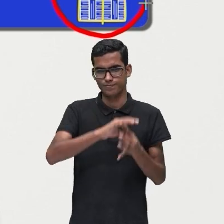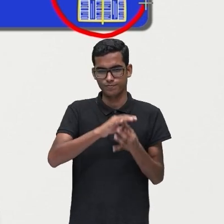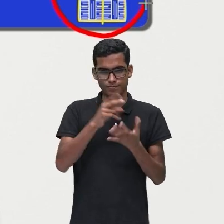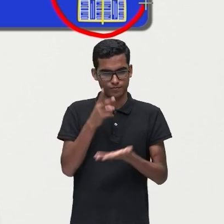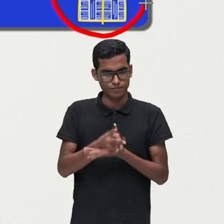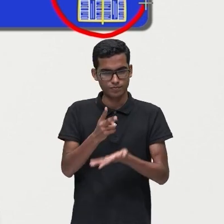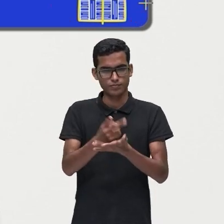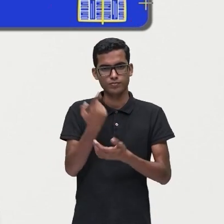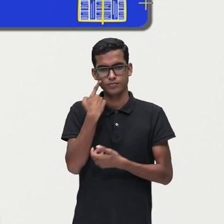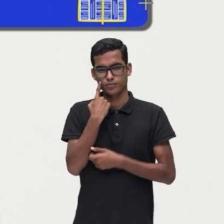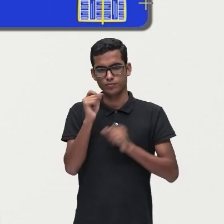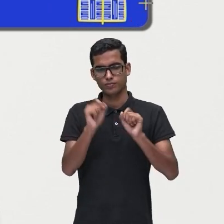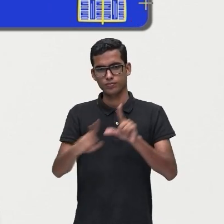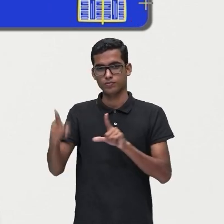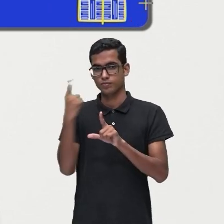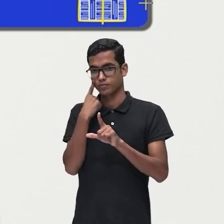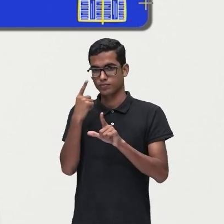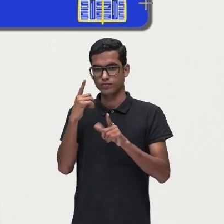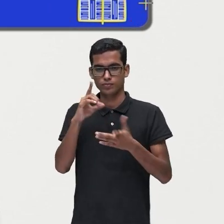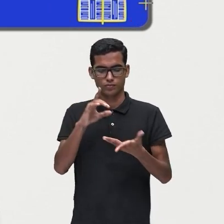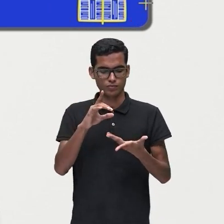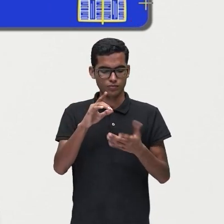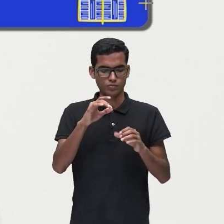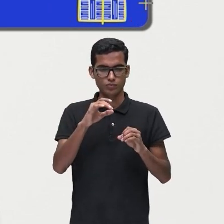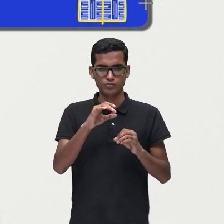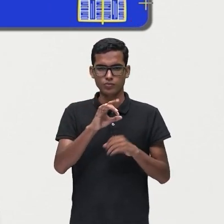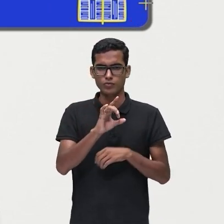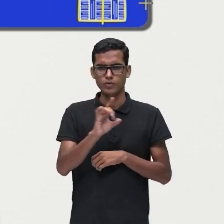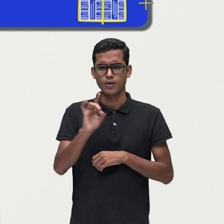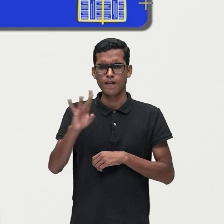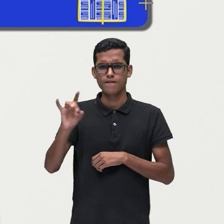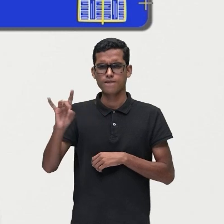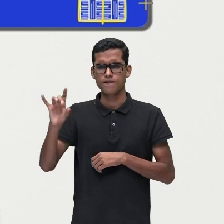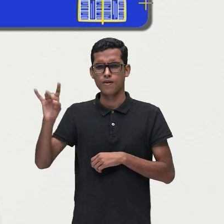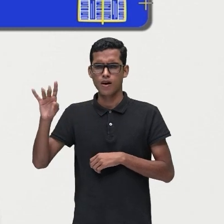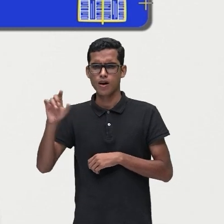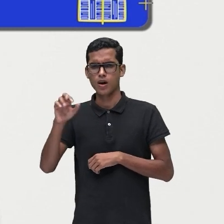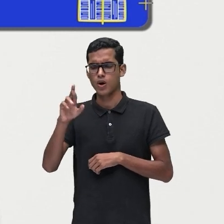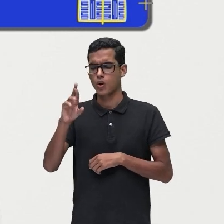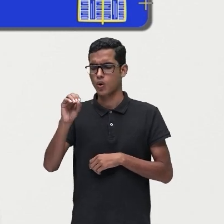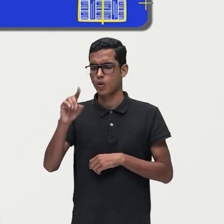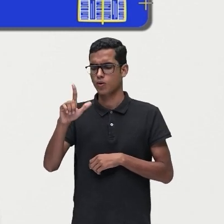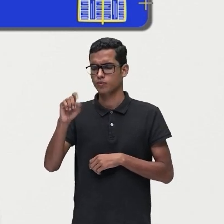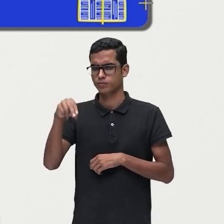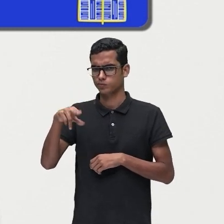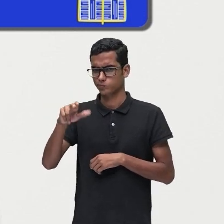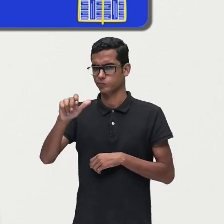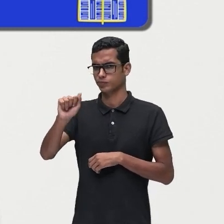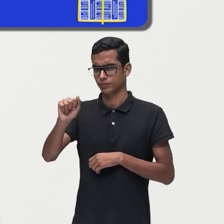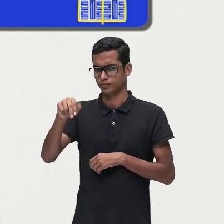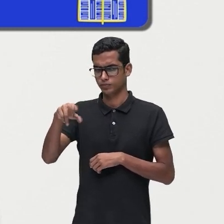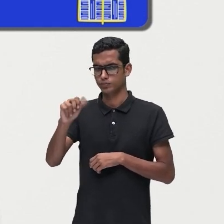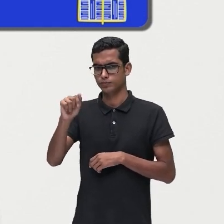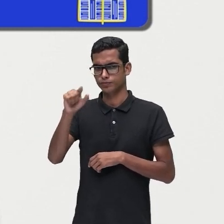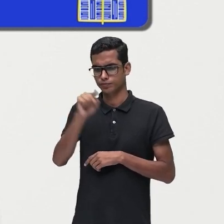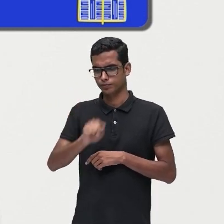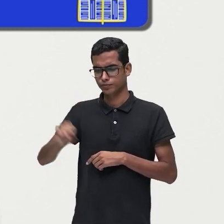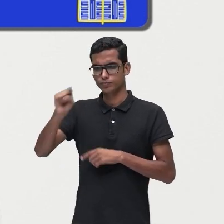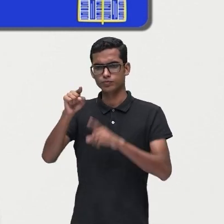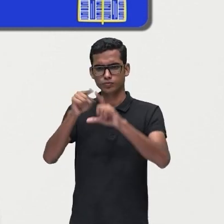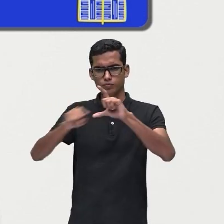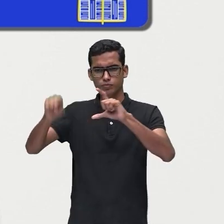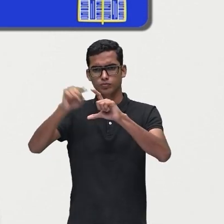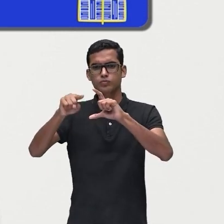com a nossa cartela. Cada roldana solta reduz a ação da força